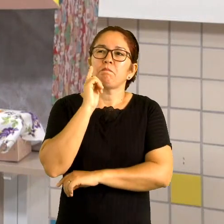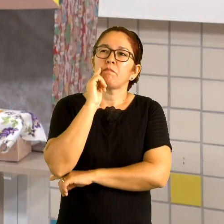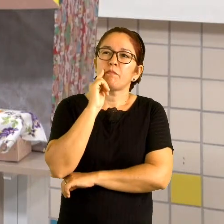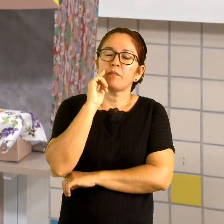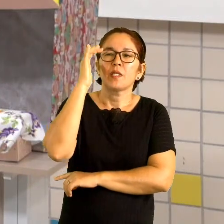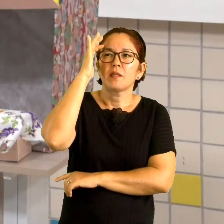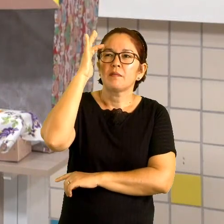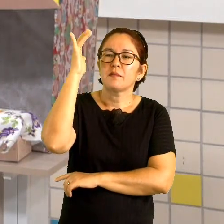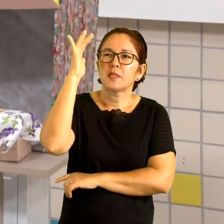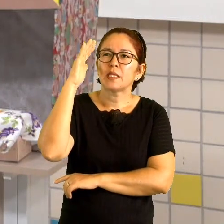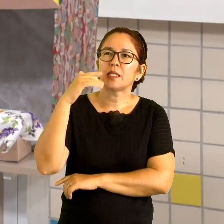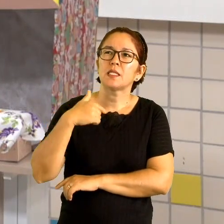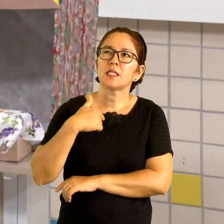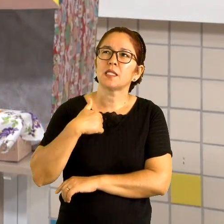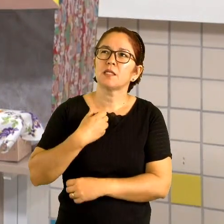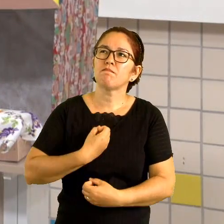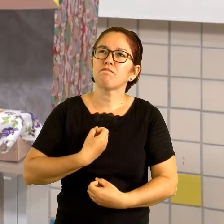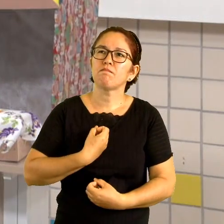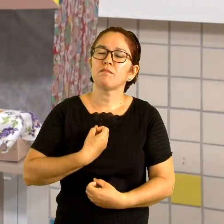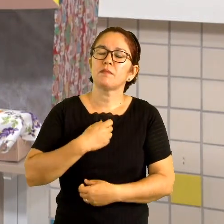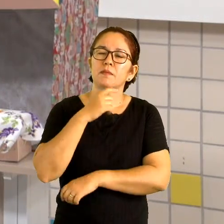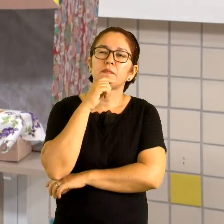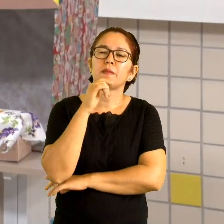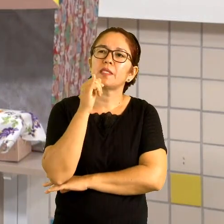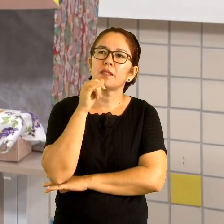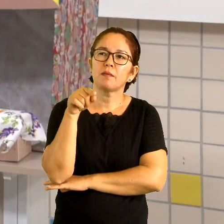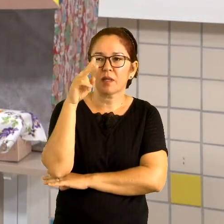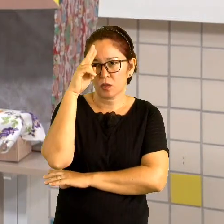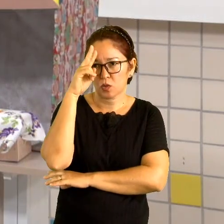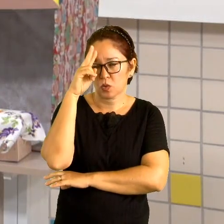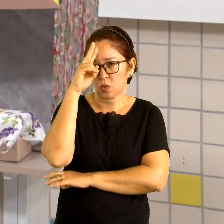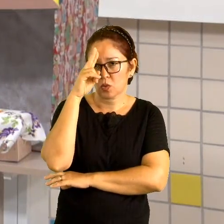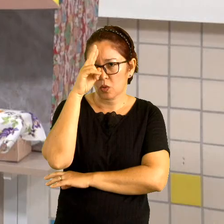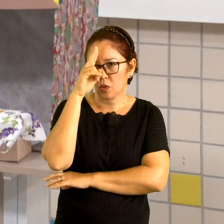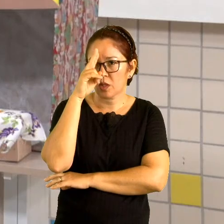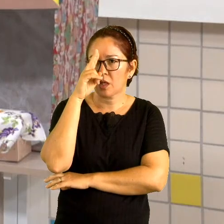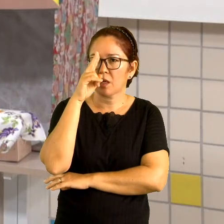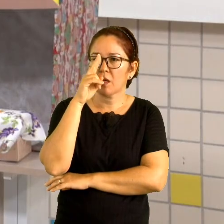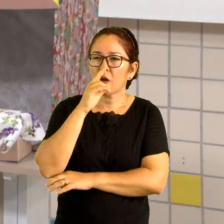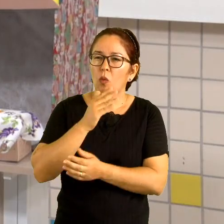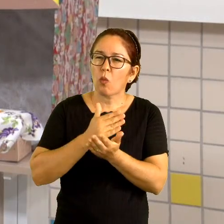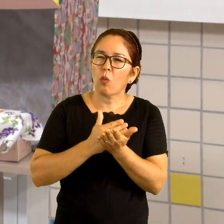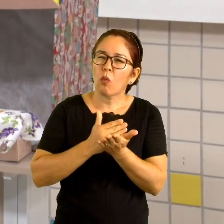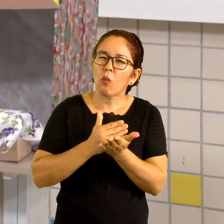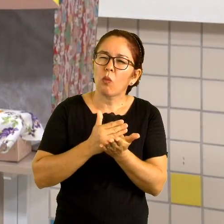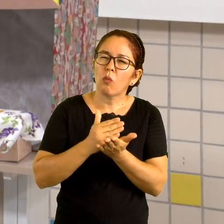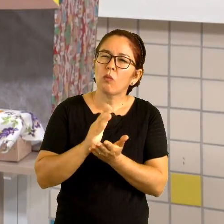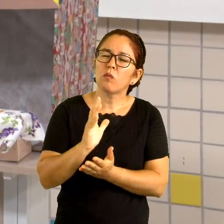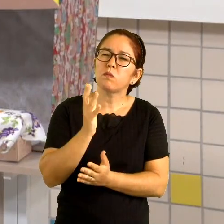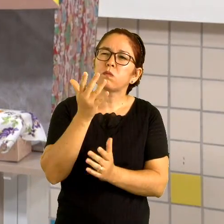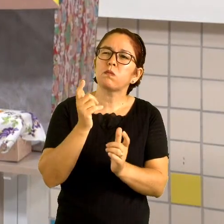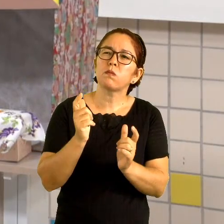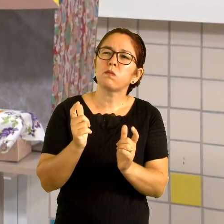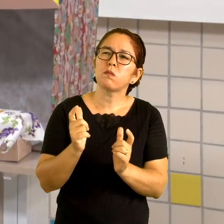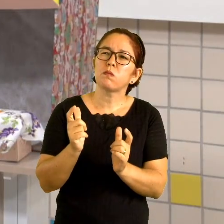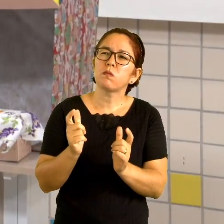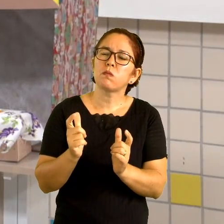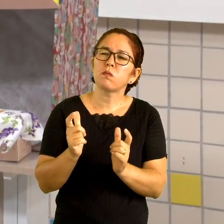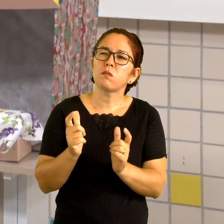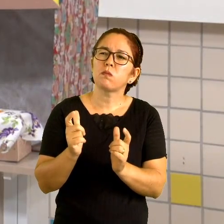conflito. Onde foi que começou a história? Começou aonde? Lá na